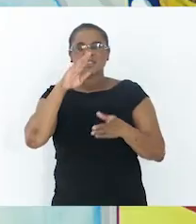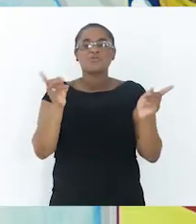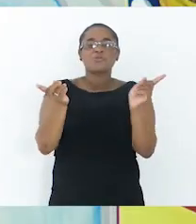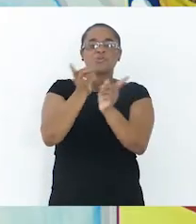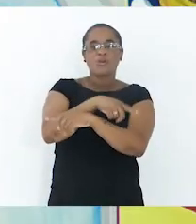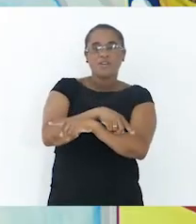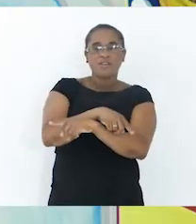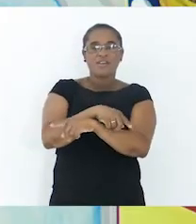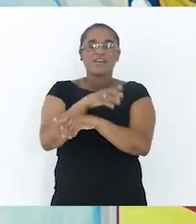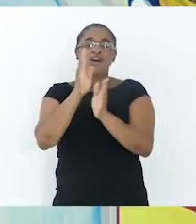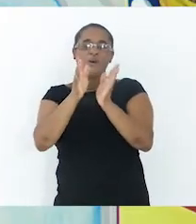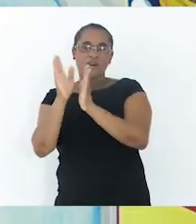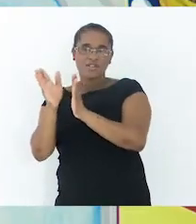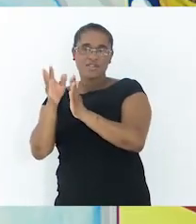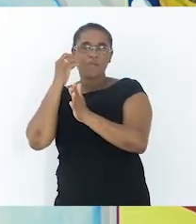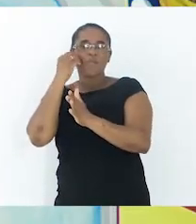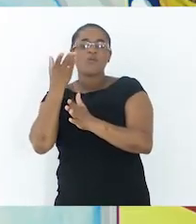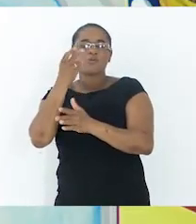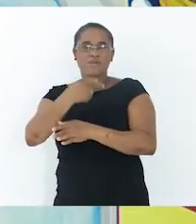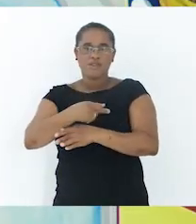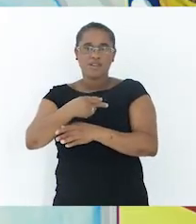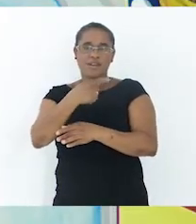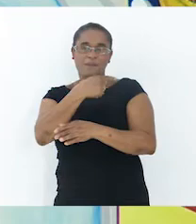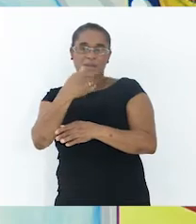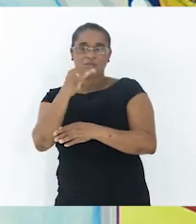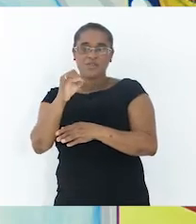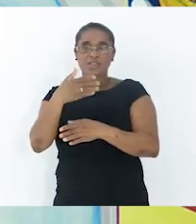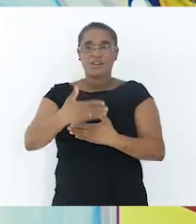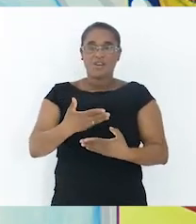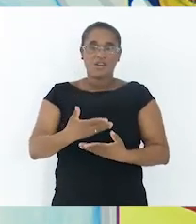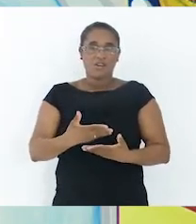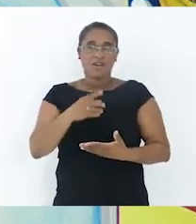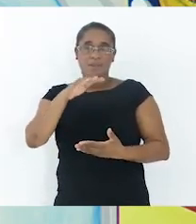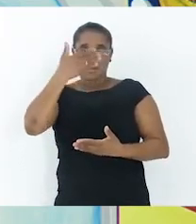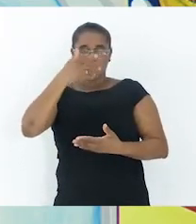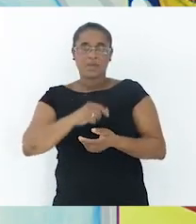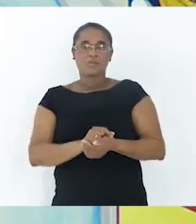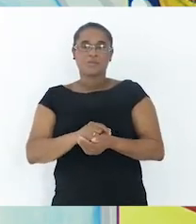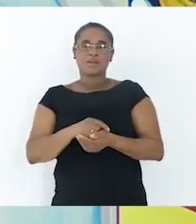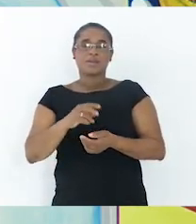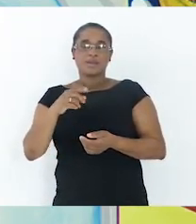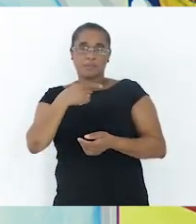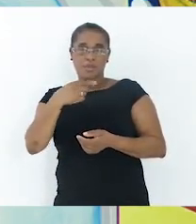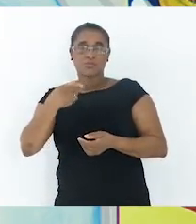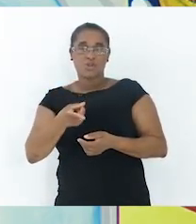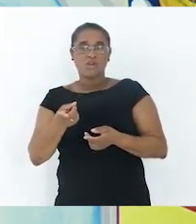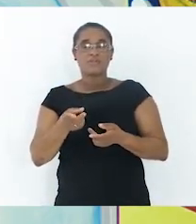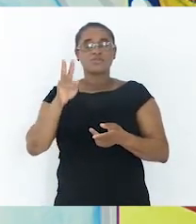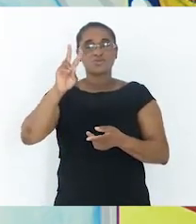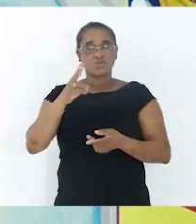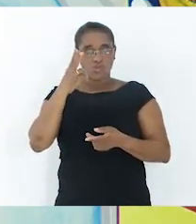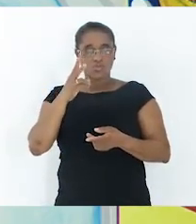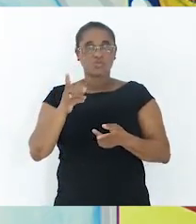trocamos a ordem, como é que fica? Menos 20 agora, primeiro, menos 9, segundo. Fizemos uma troca,